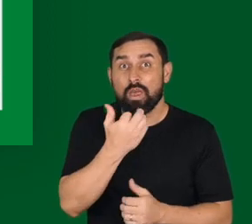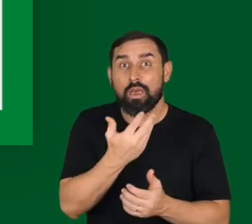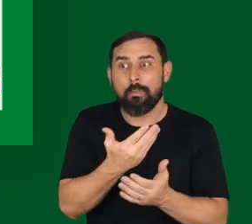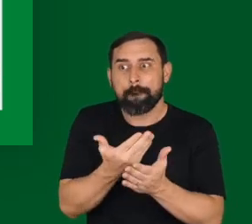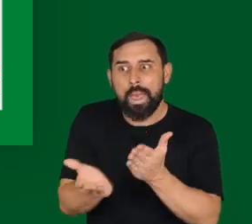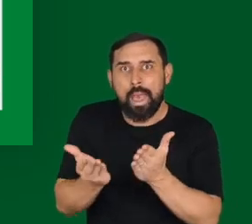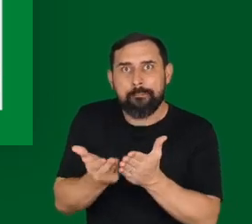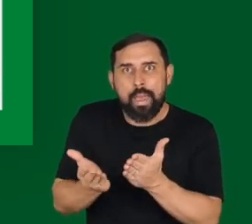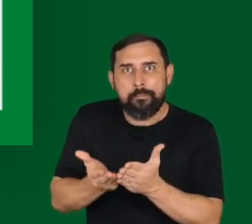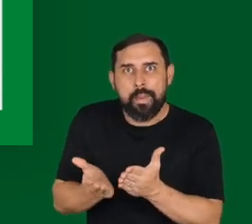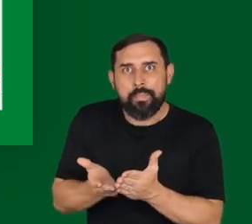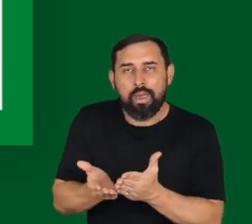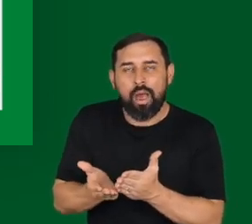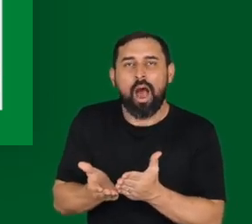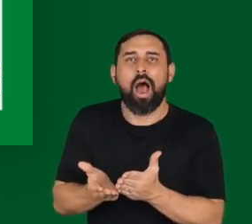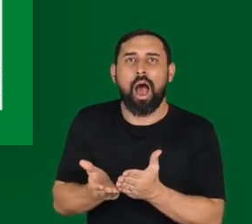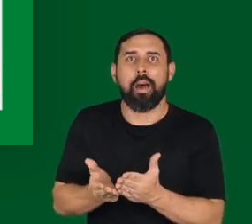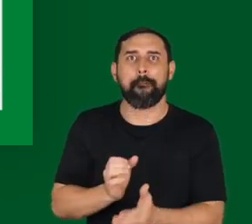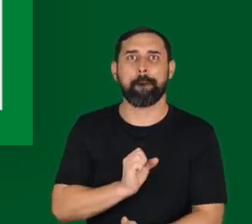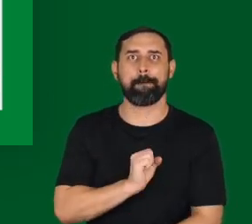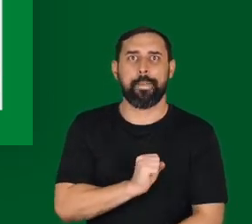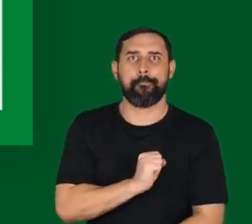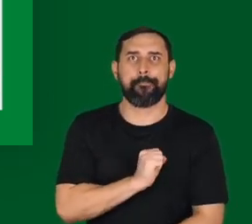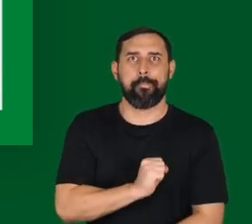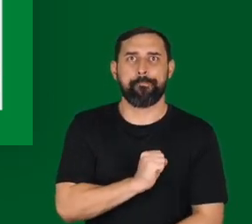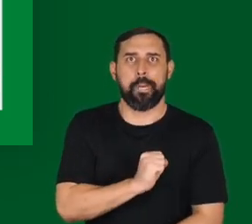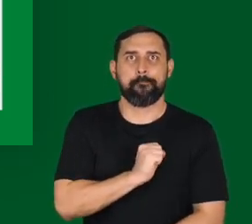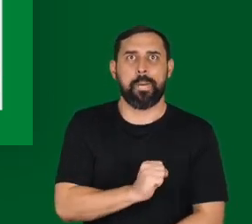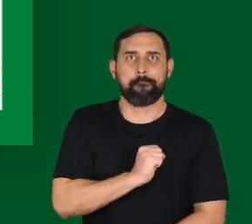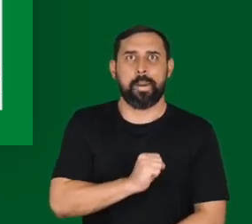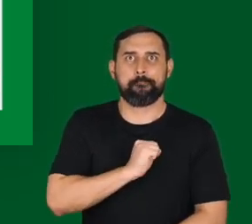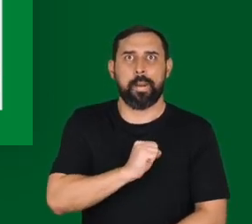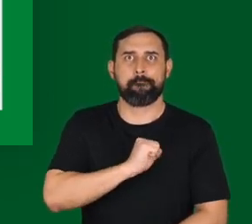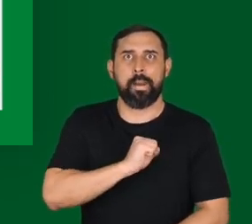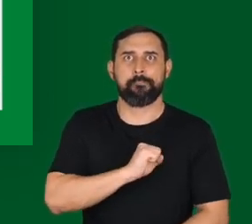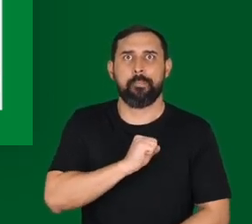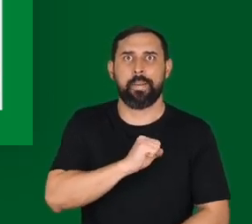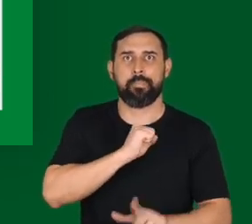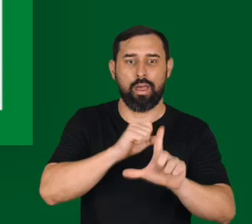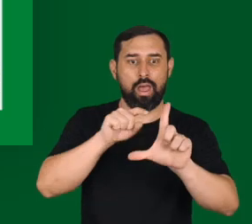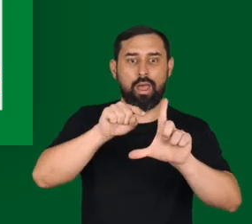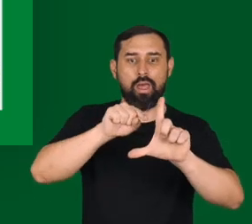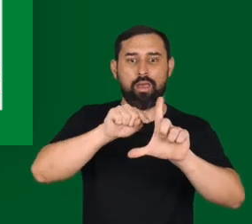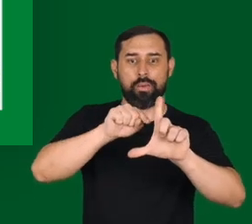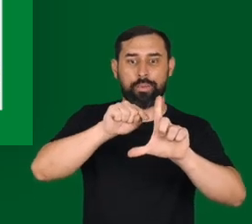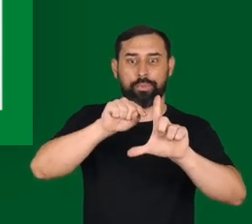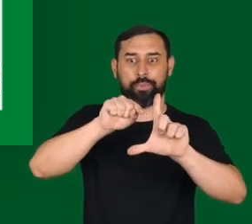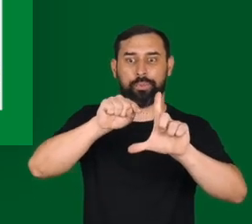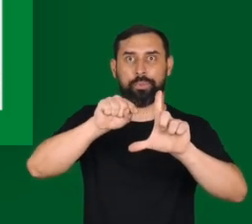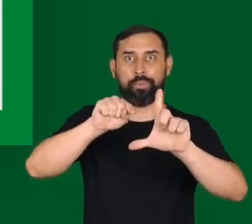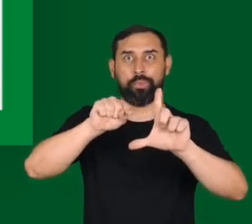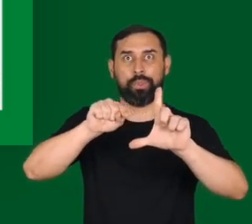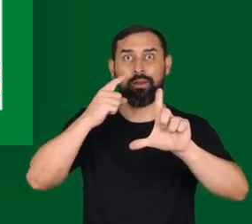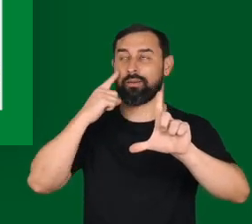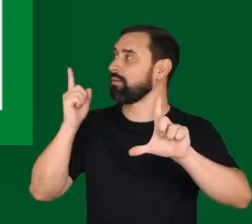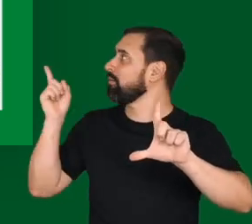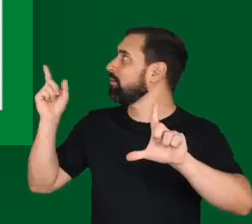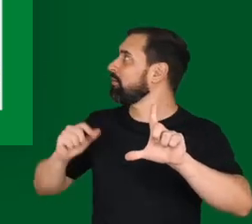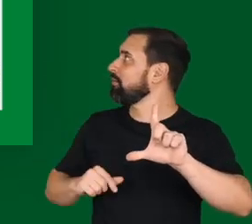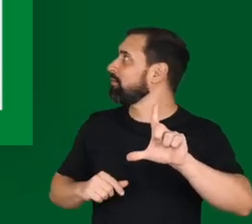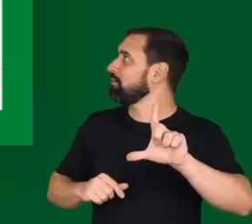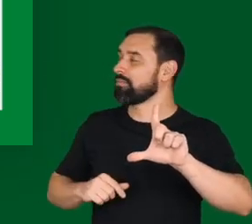um início de perda sanguínea, eu já tenho uma alteração da taquicardia, eu já tenho um aumento dessa frequência